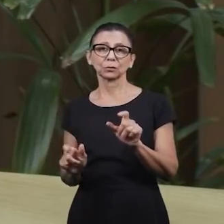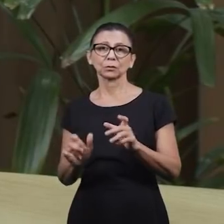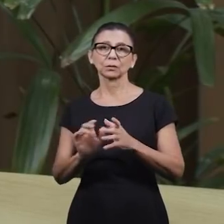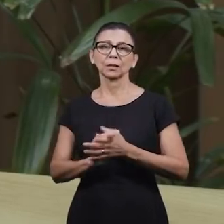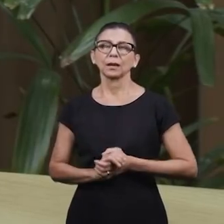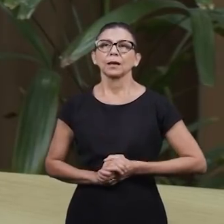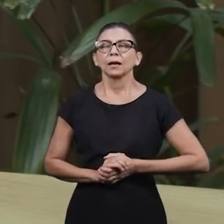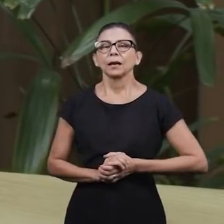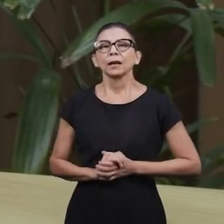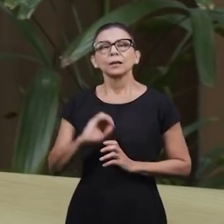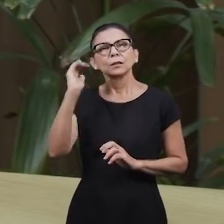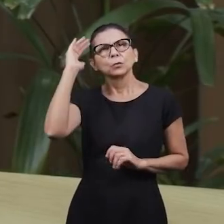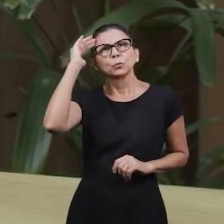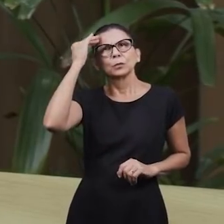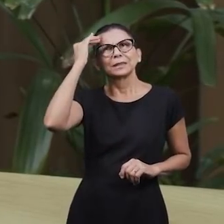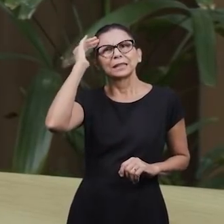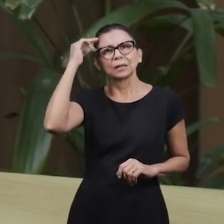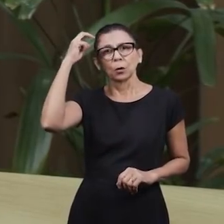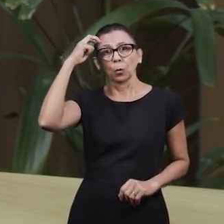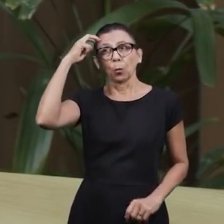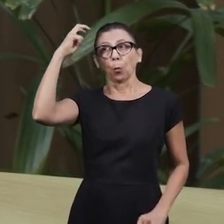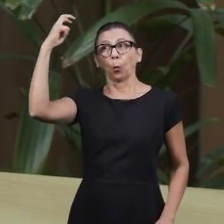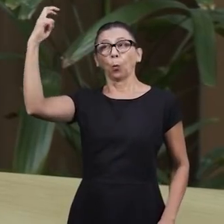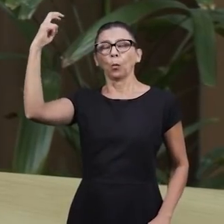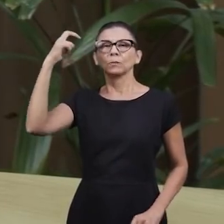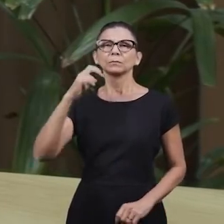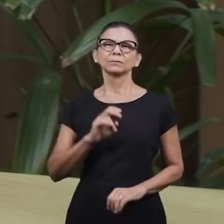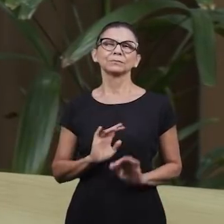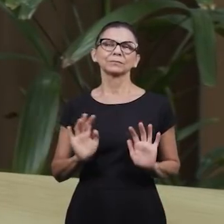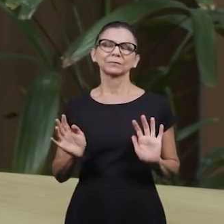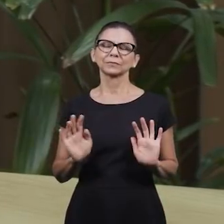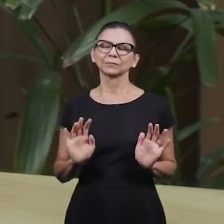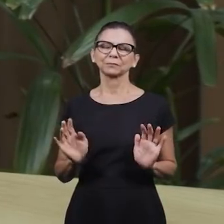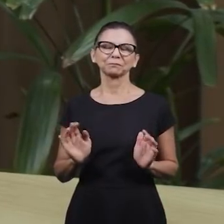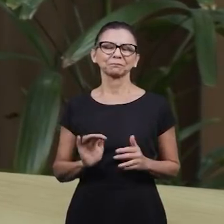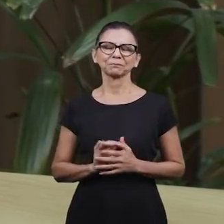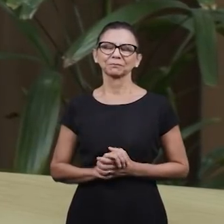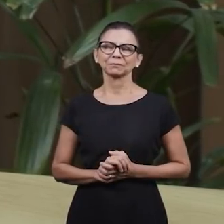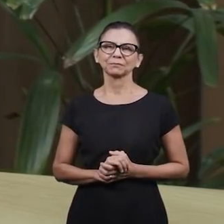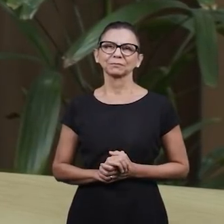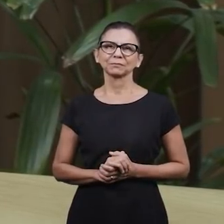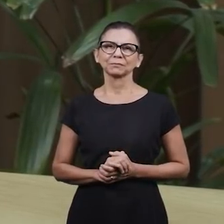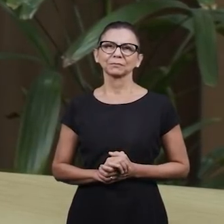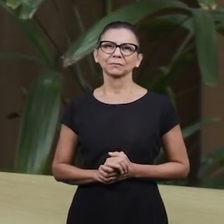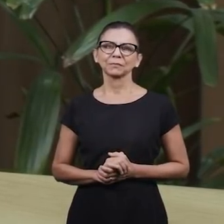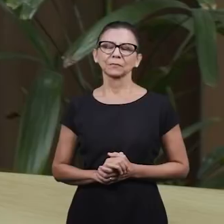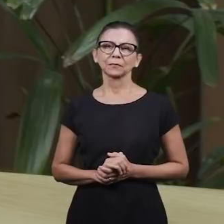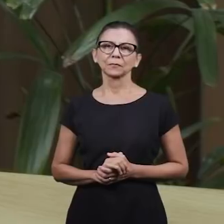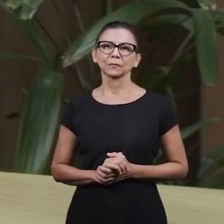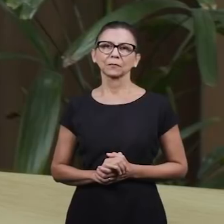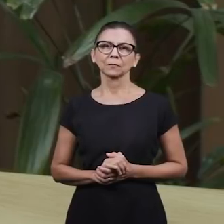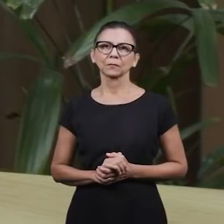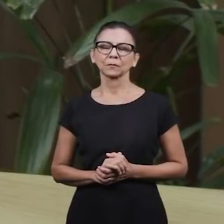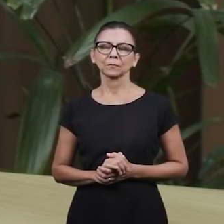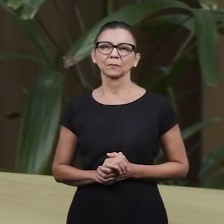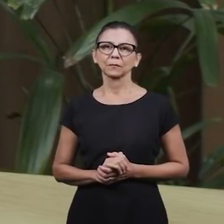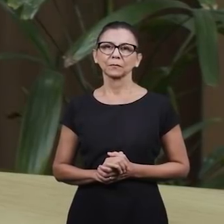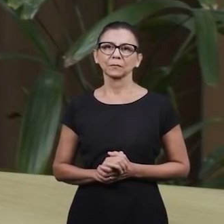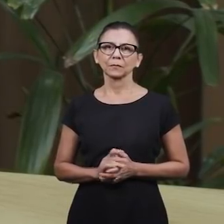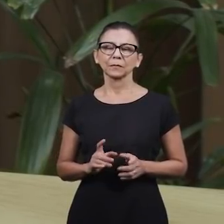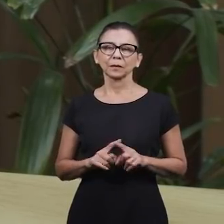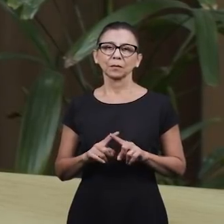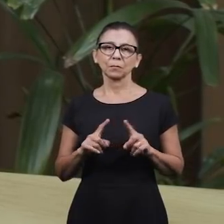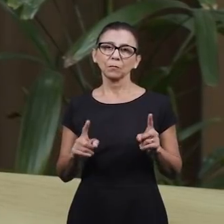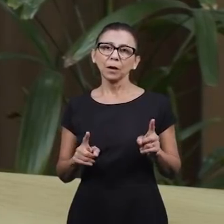alcance, eu não estou dizendo alcance intelectual das pessoas. Mas os irmãos